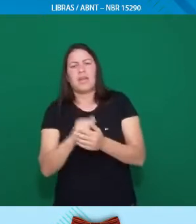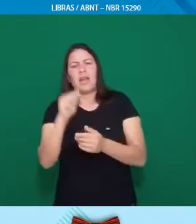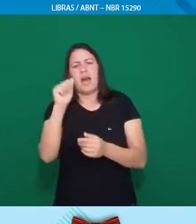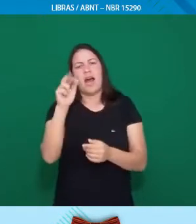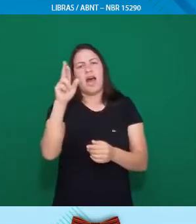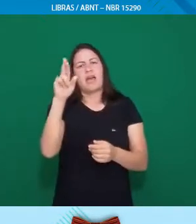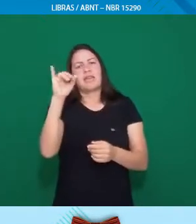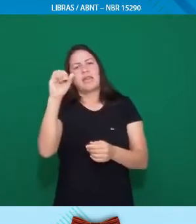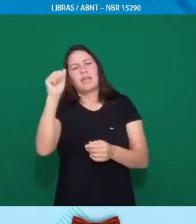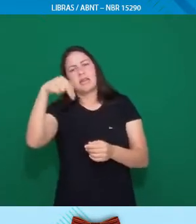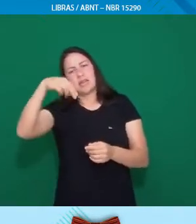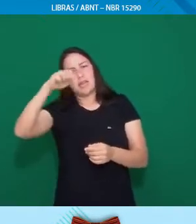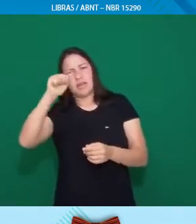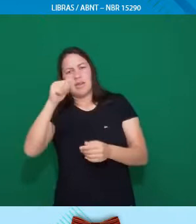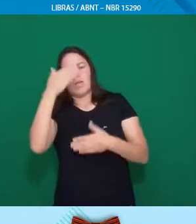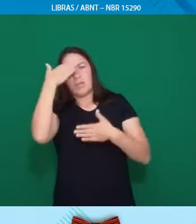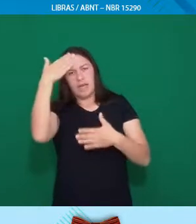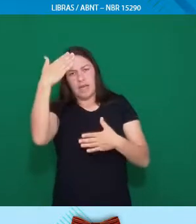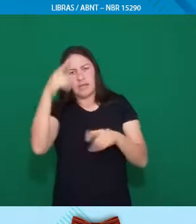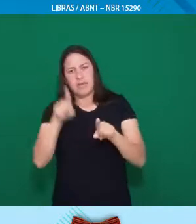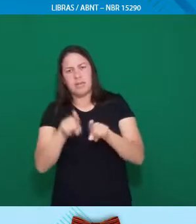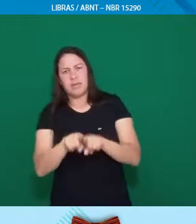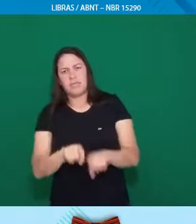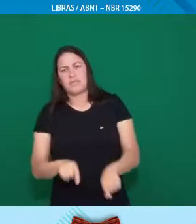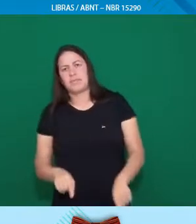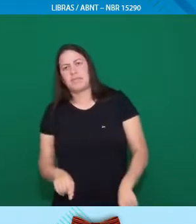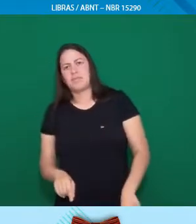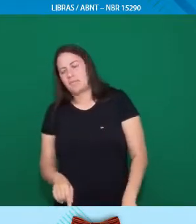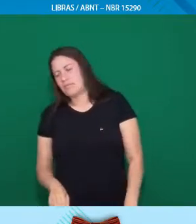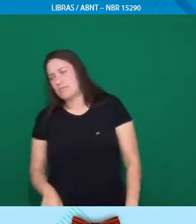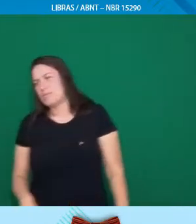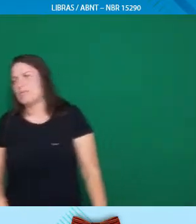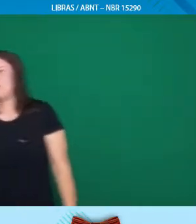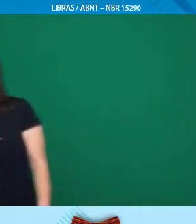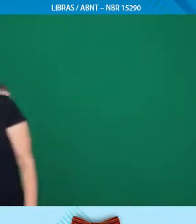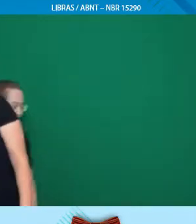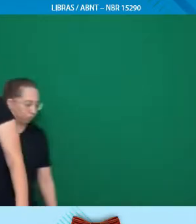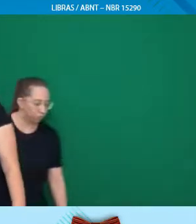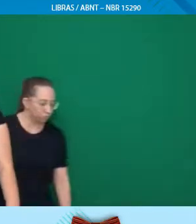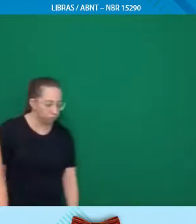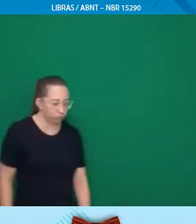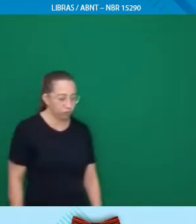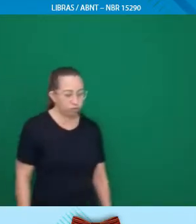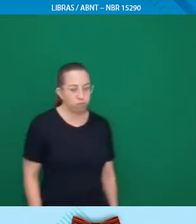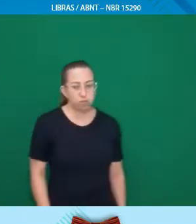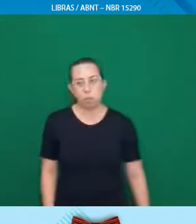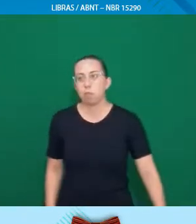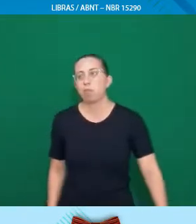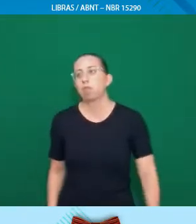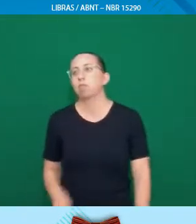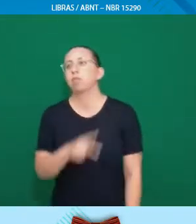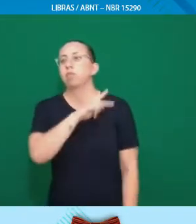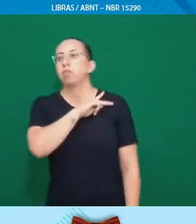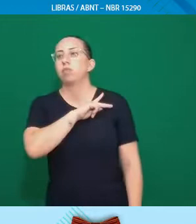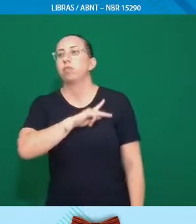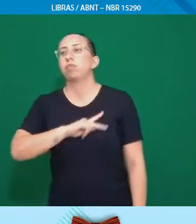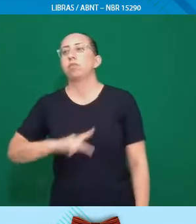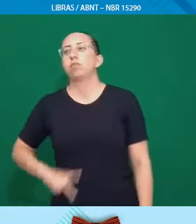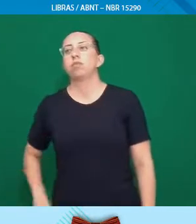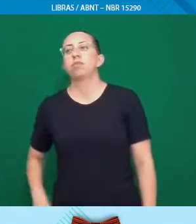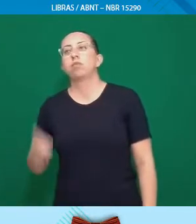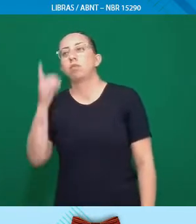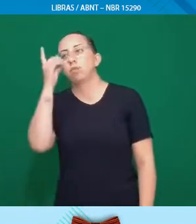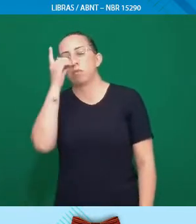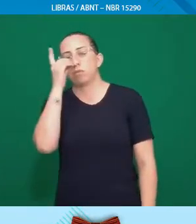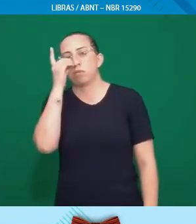Adriana eu agradecemos a presença obrigado tá oi oi o presidente Dalmolin cumprimento